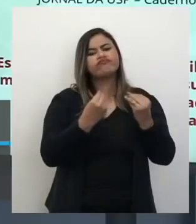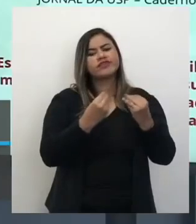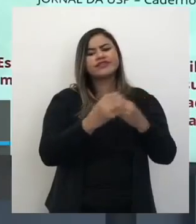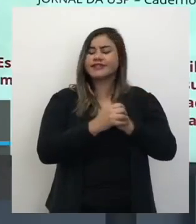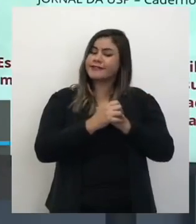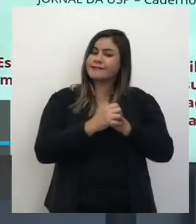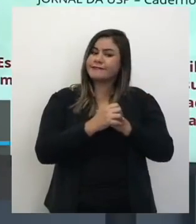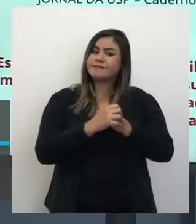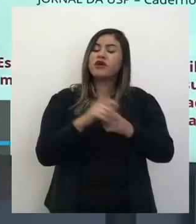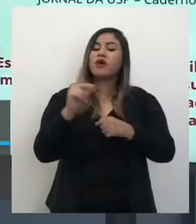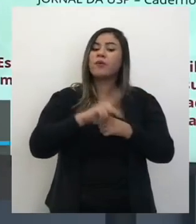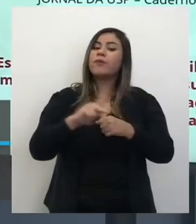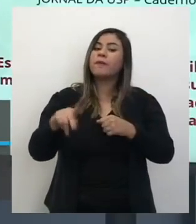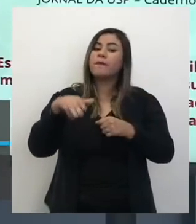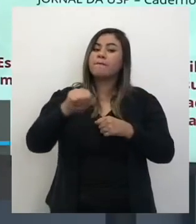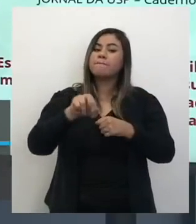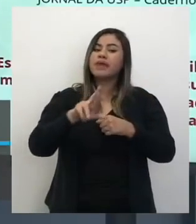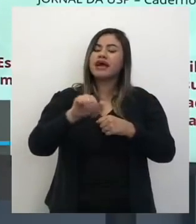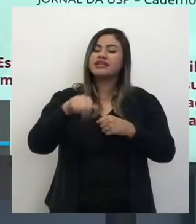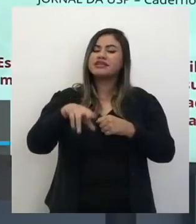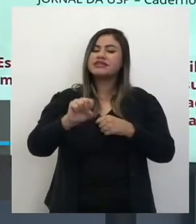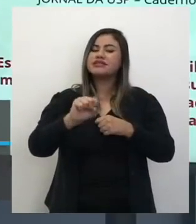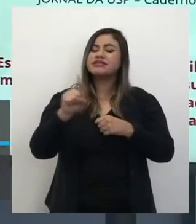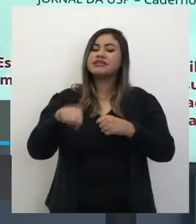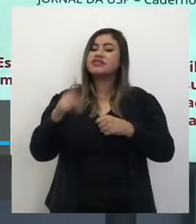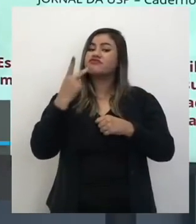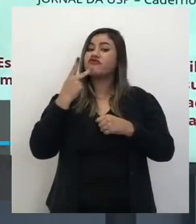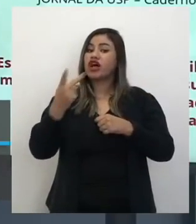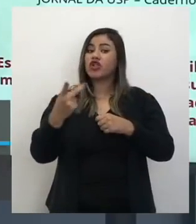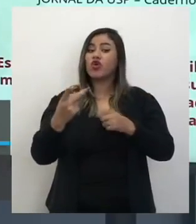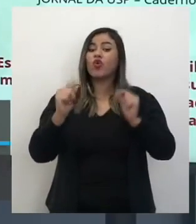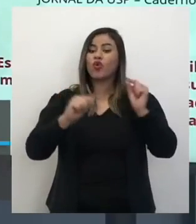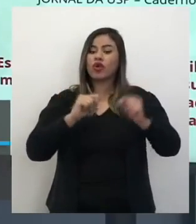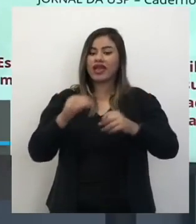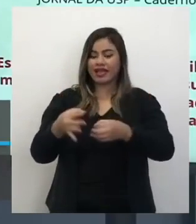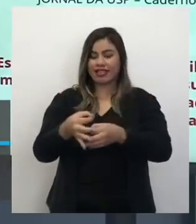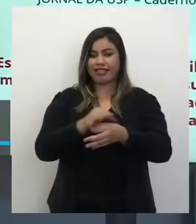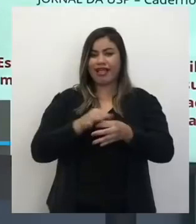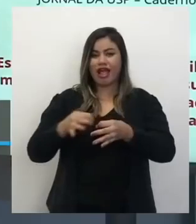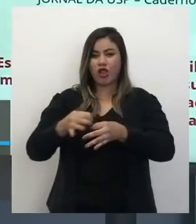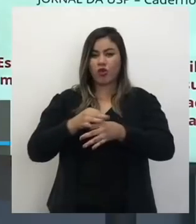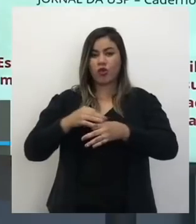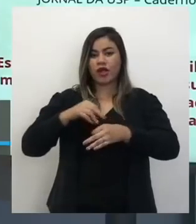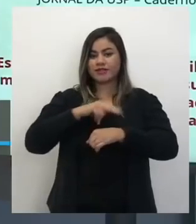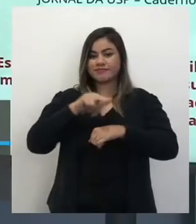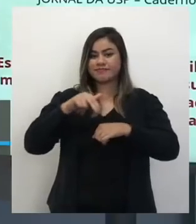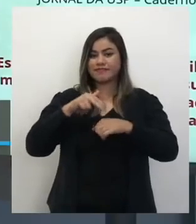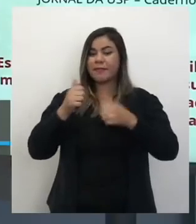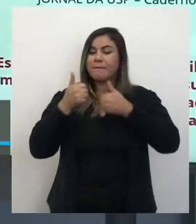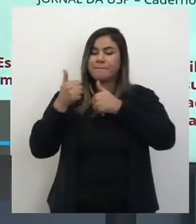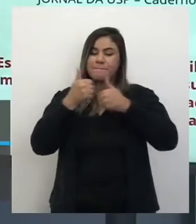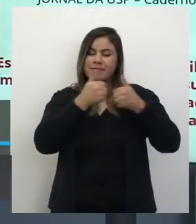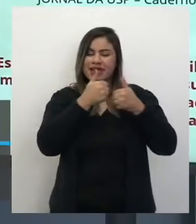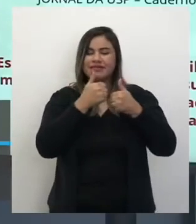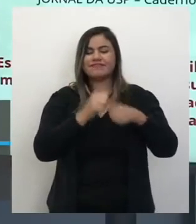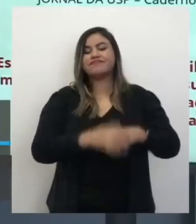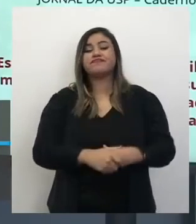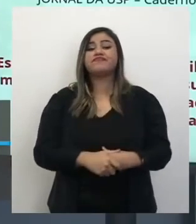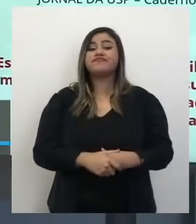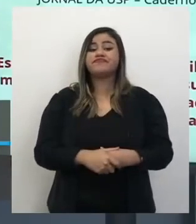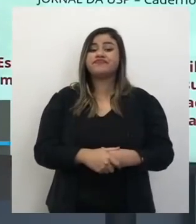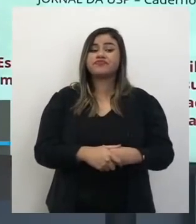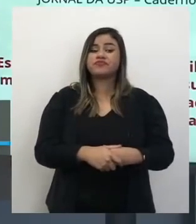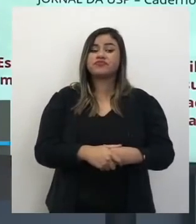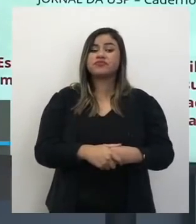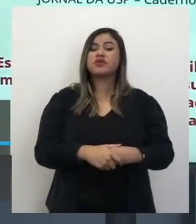A Pro Marinês diz, comer bem é nutrir nossas células. Muito bom também. A Pro Sandra